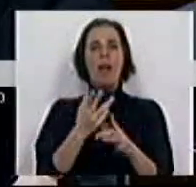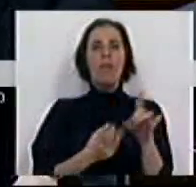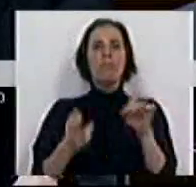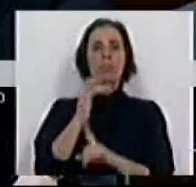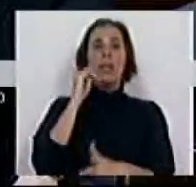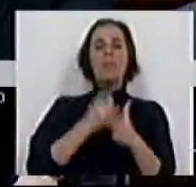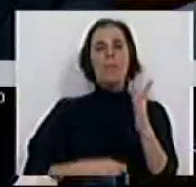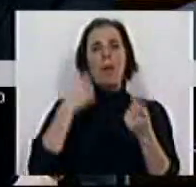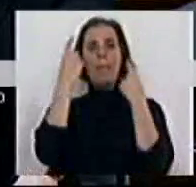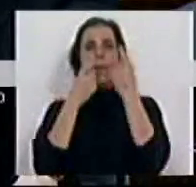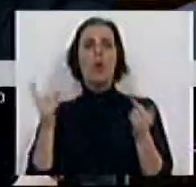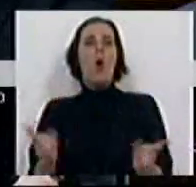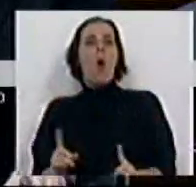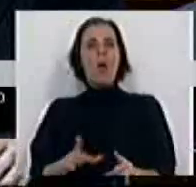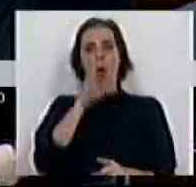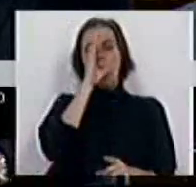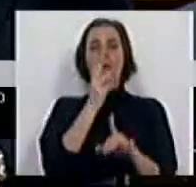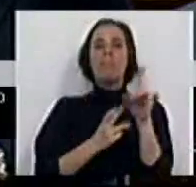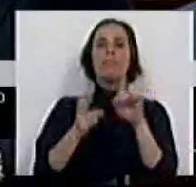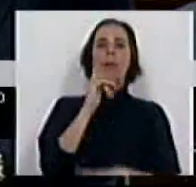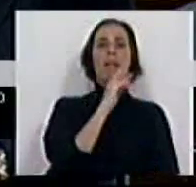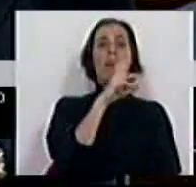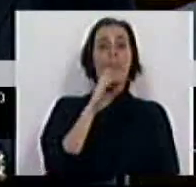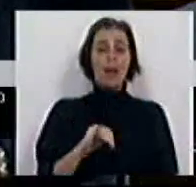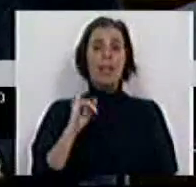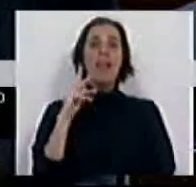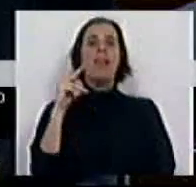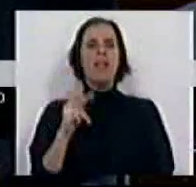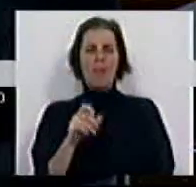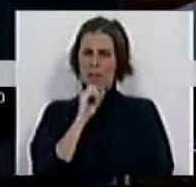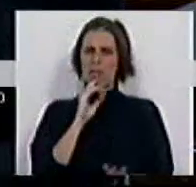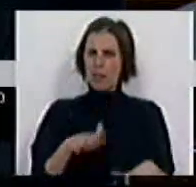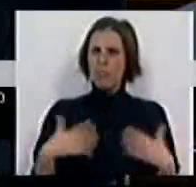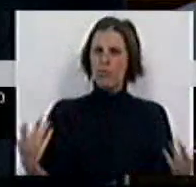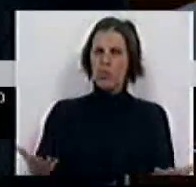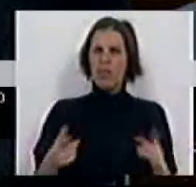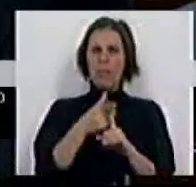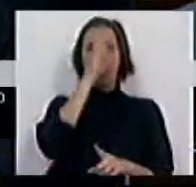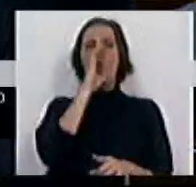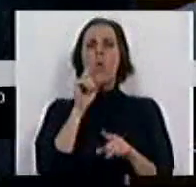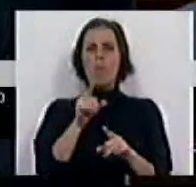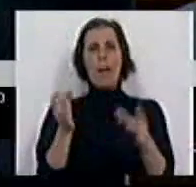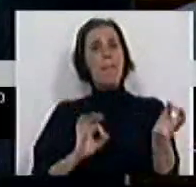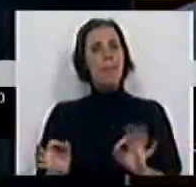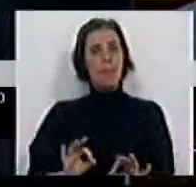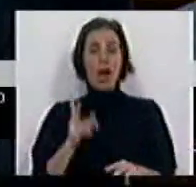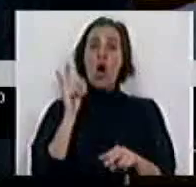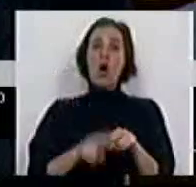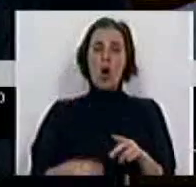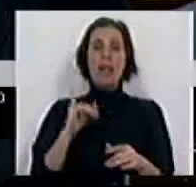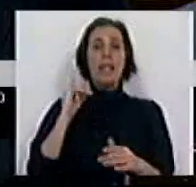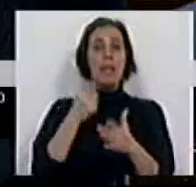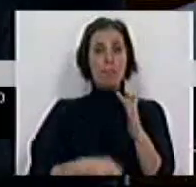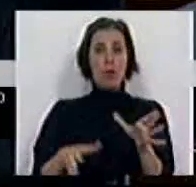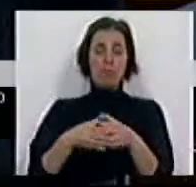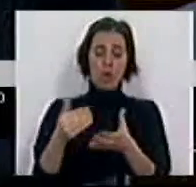impostos. Pondera ou não o Governo aumentar o IRS e o IVA. Será possível que o Governo que está a preparar o corte dos